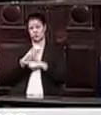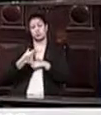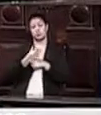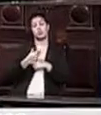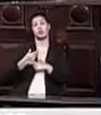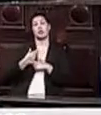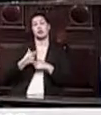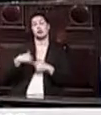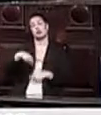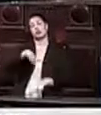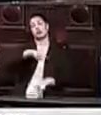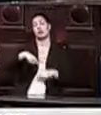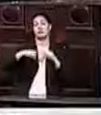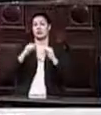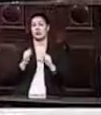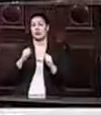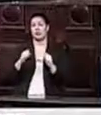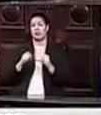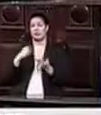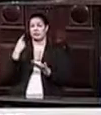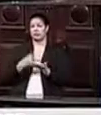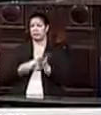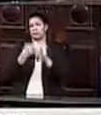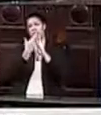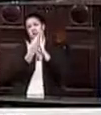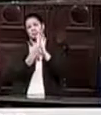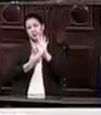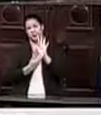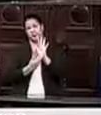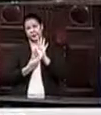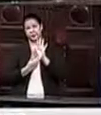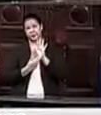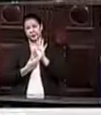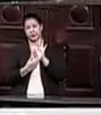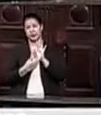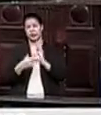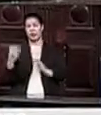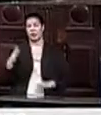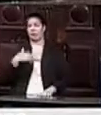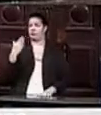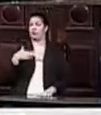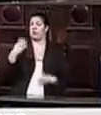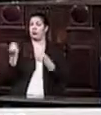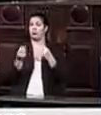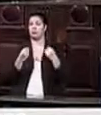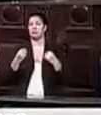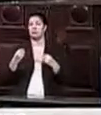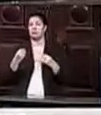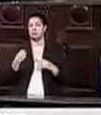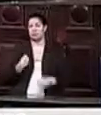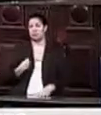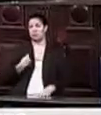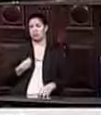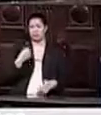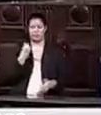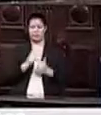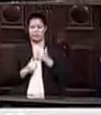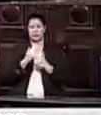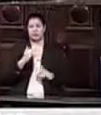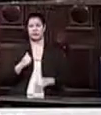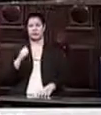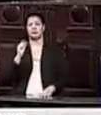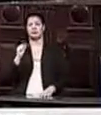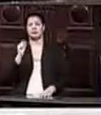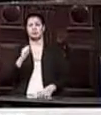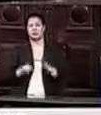nós pudéssemos fazer uma regulamentação. Assustava muito aos participantes desse esporte